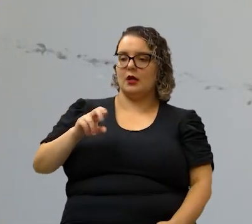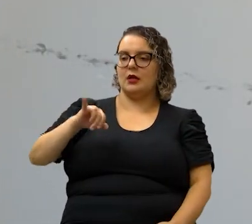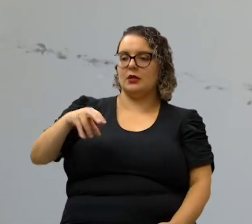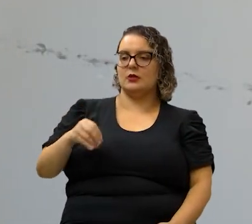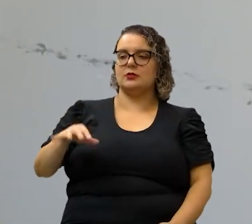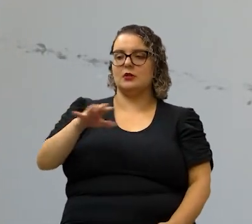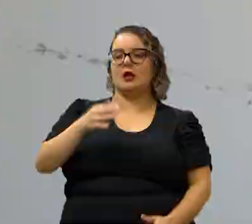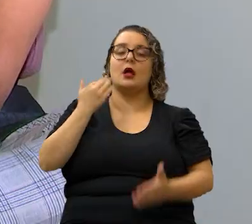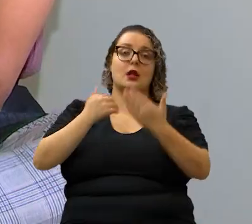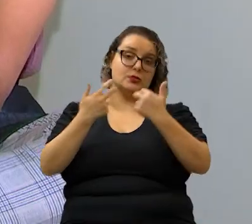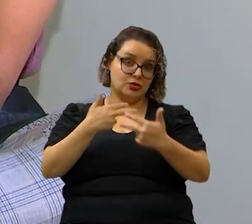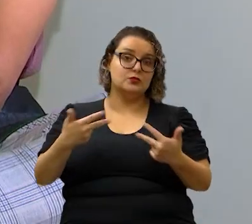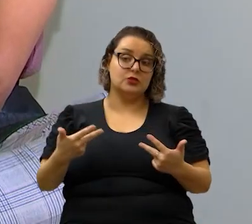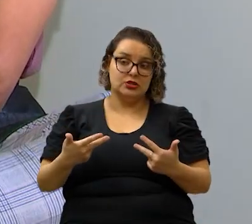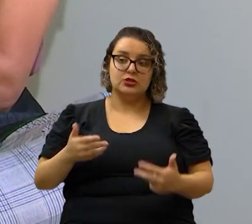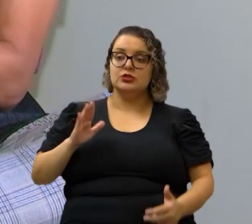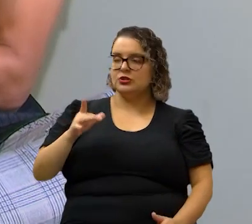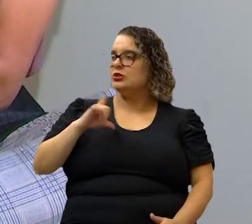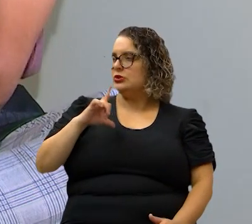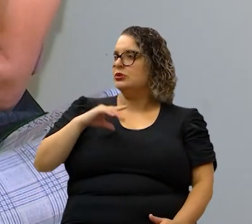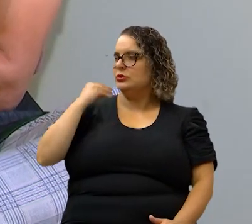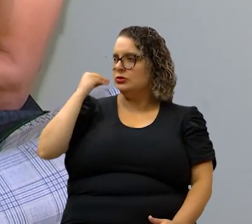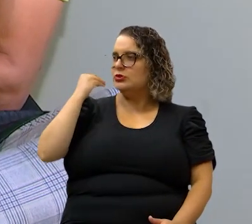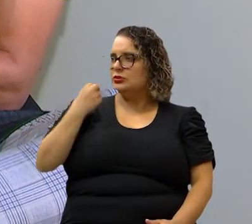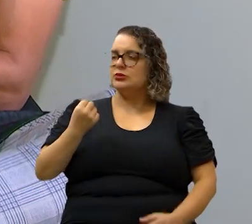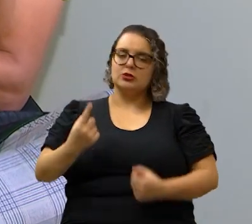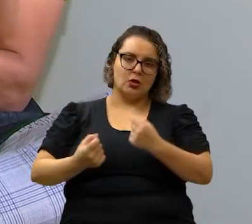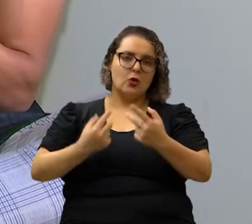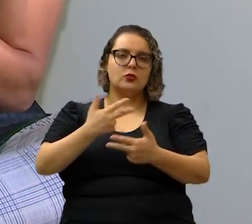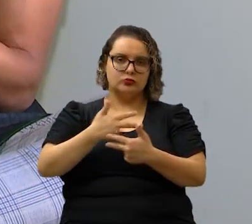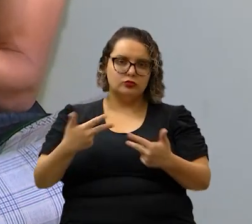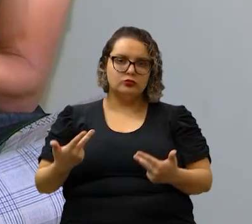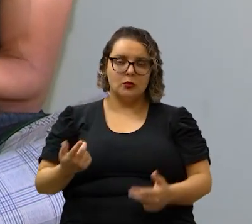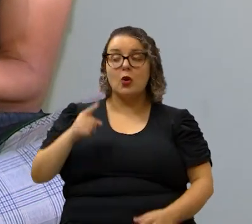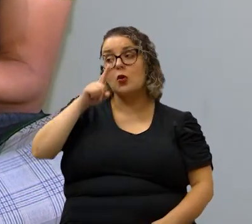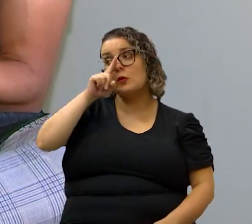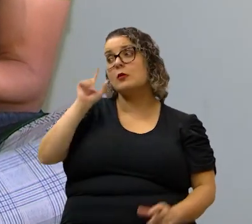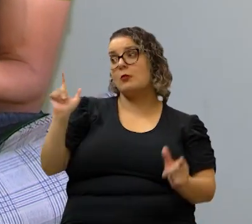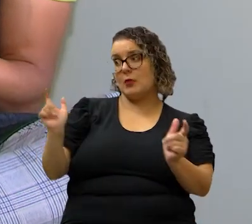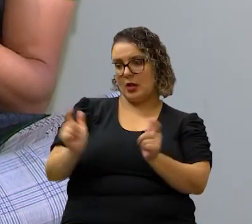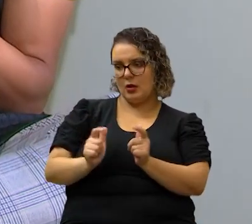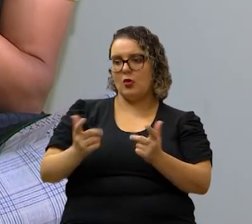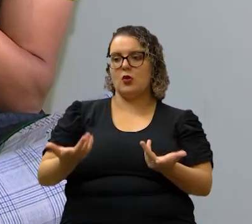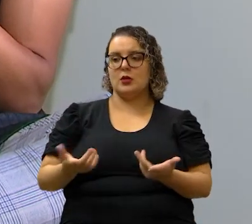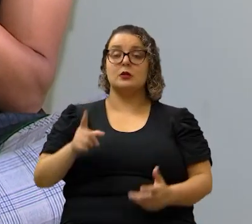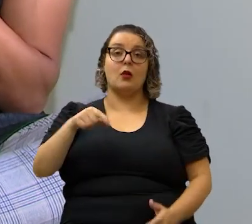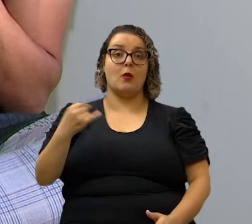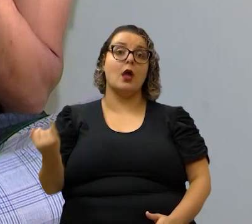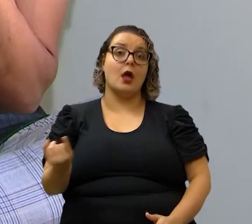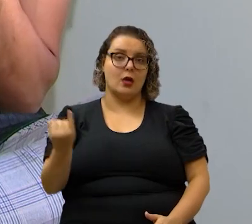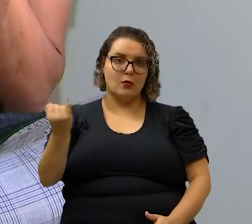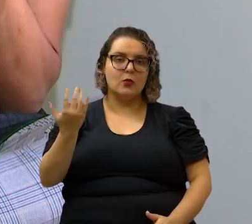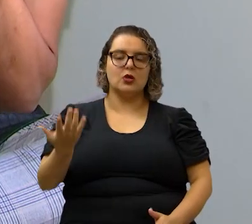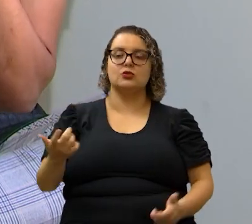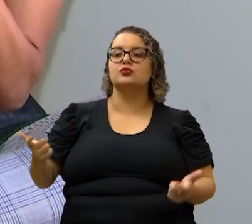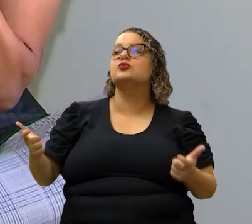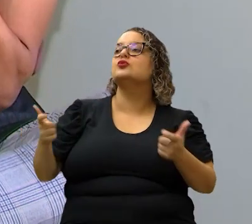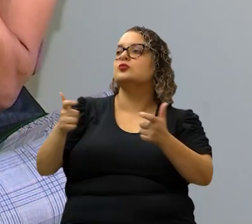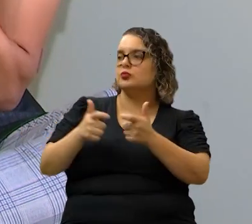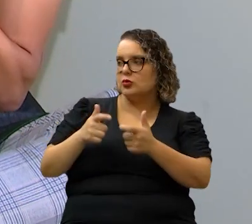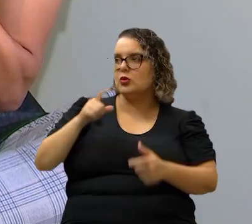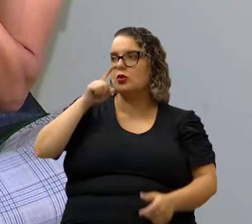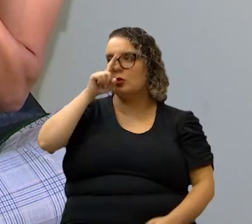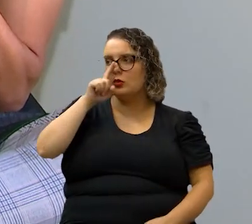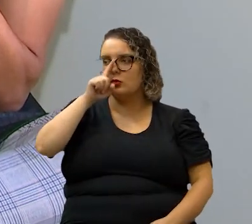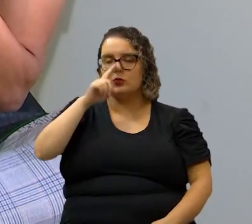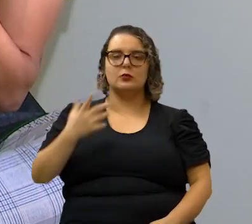de alimentação. Então, eu já tinha uma experiência de alguma forma, os riscos são menores, né? Então, é importante reduzir